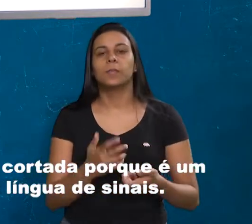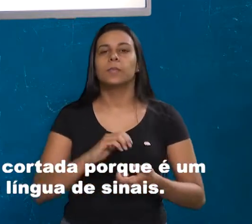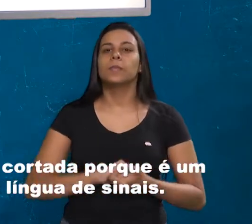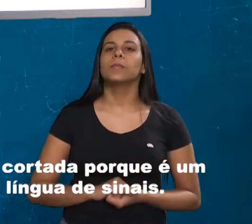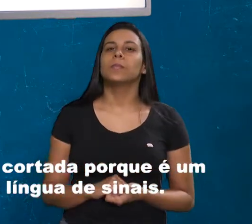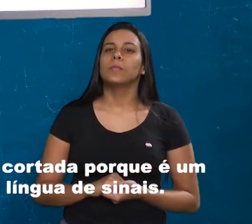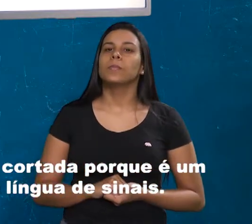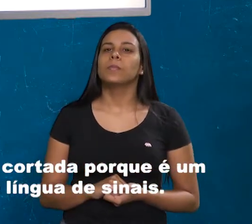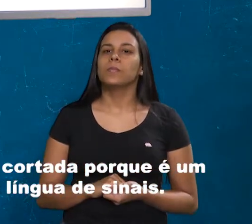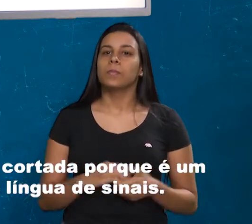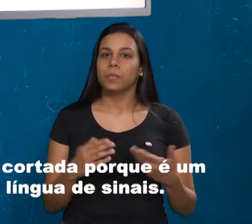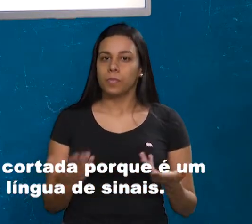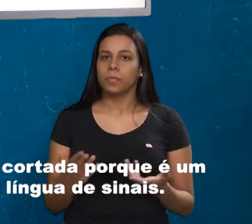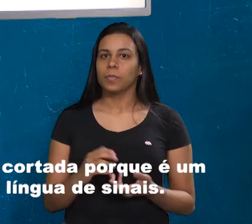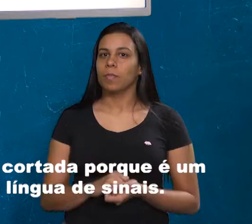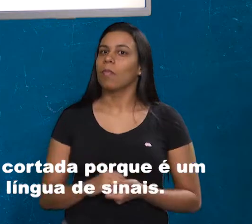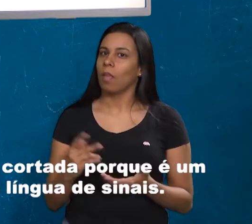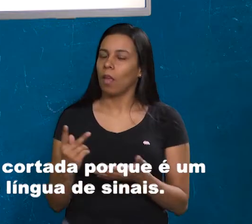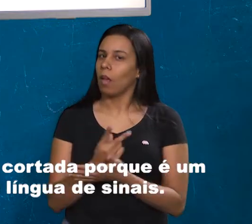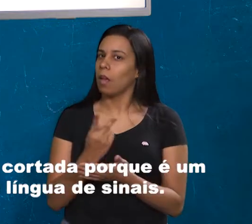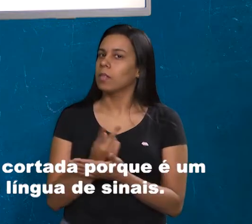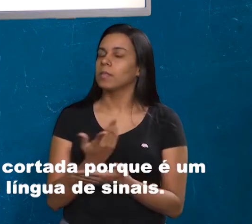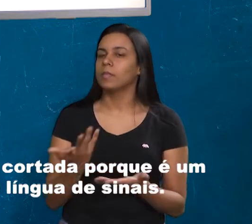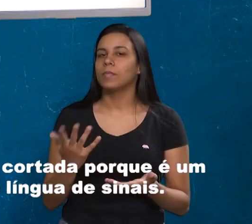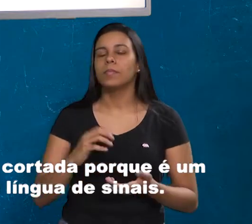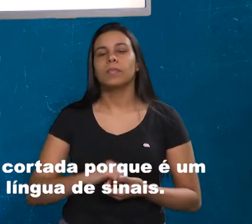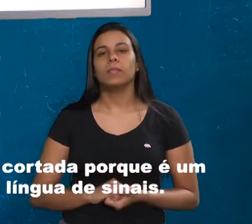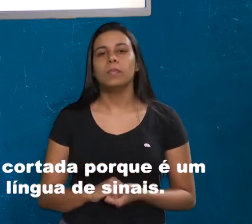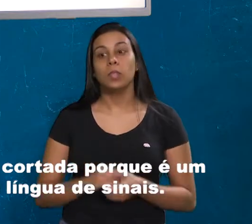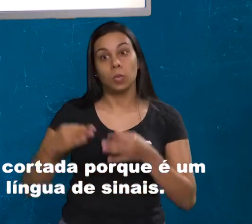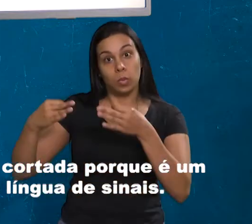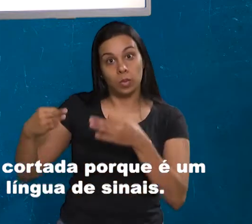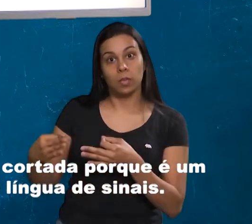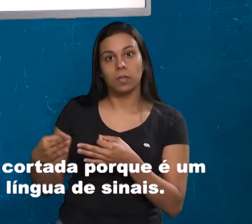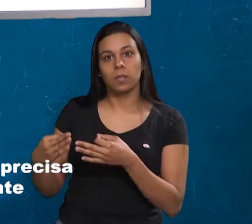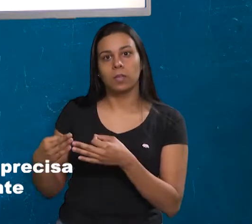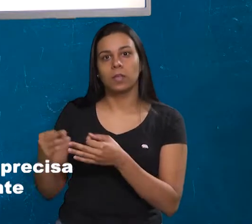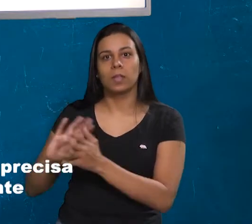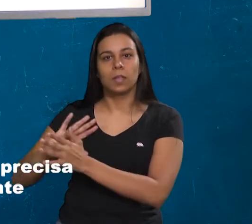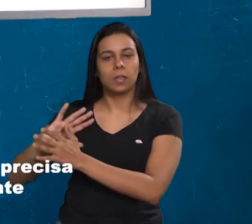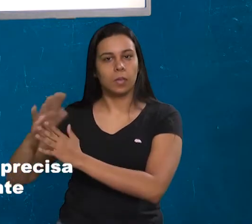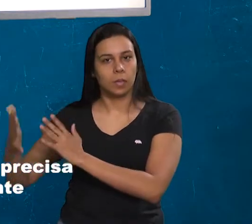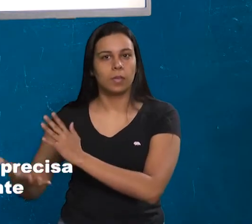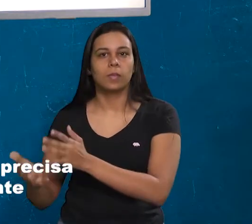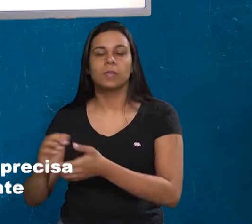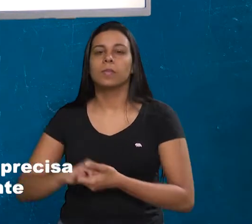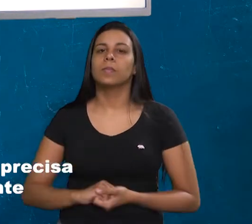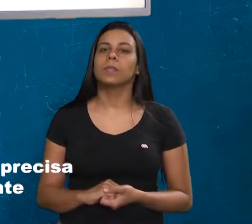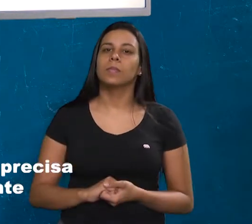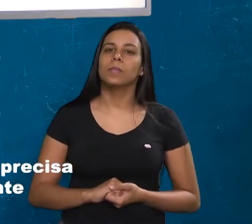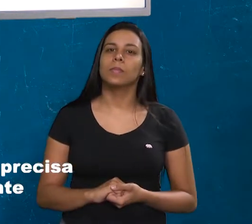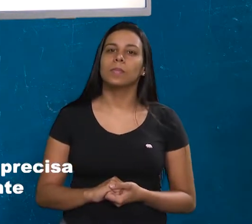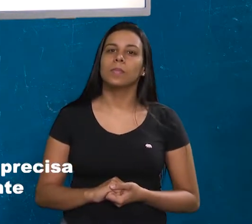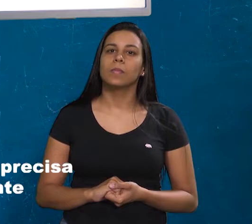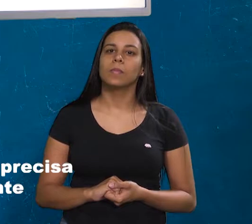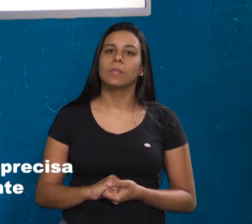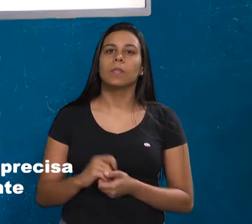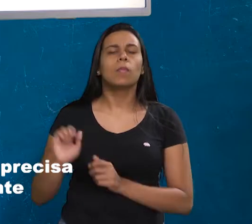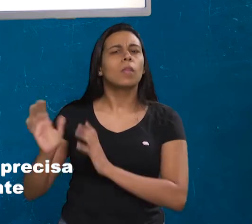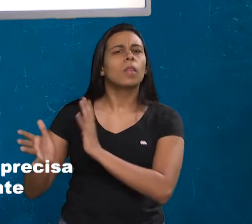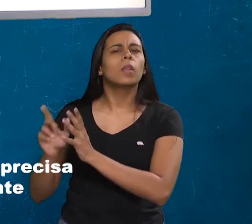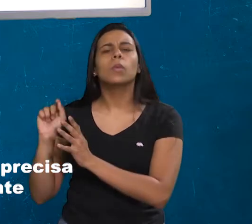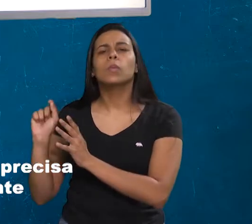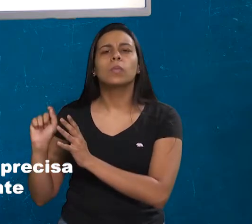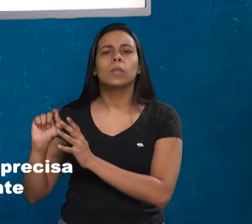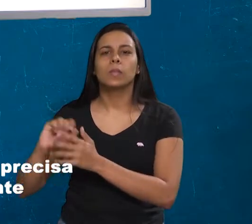termo realmente inadequado, incorreto. Então o correto é língua de sinais. E falando sobre a língua de sinais, a